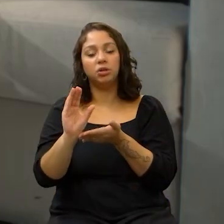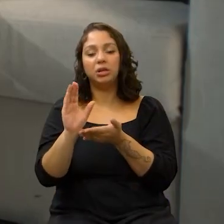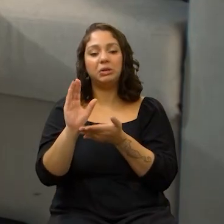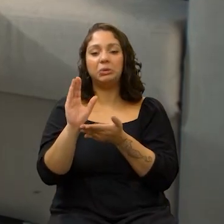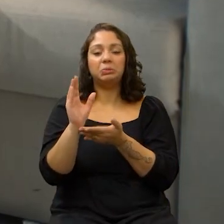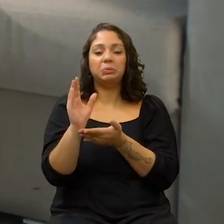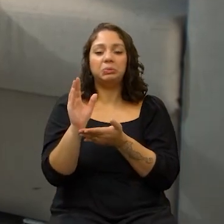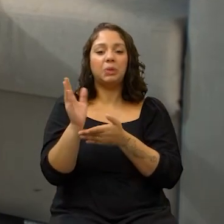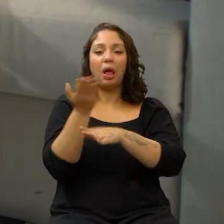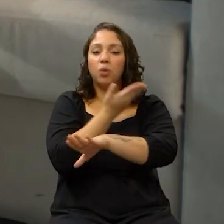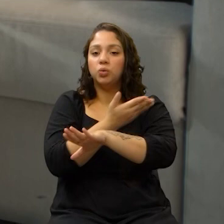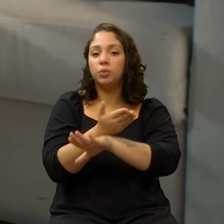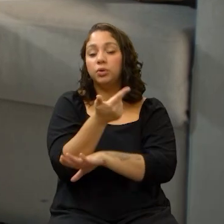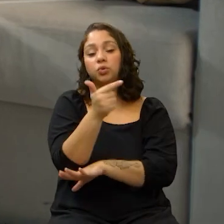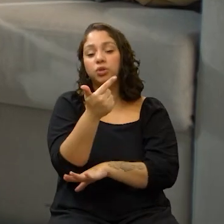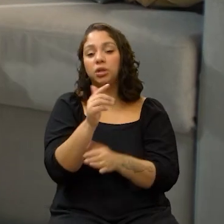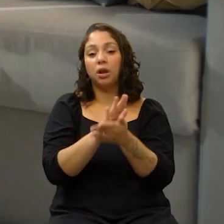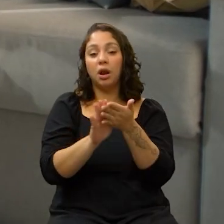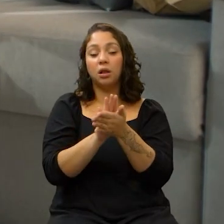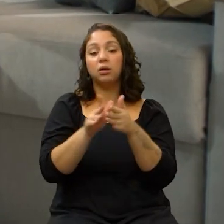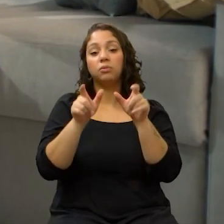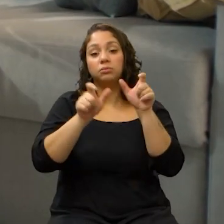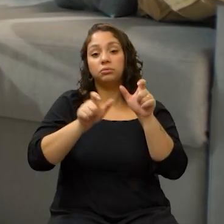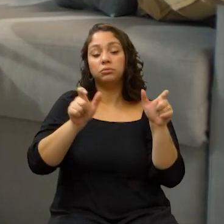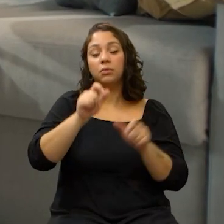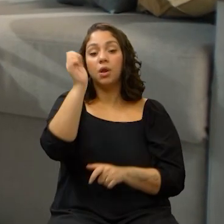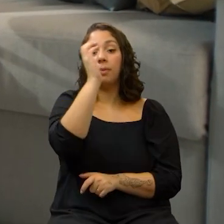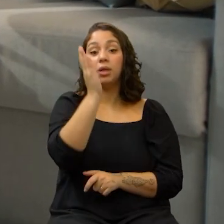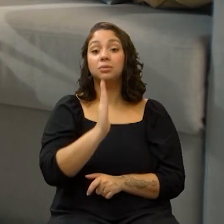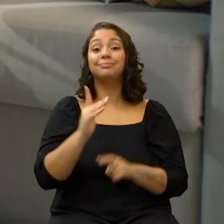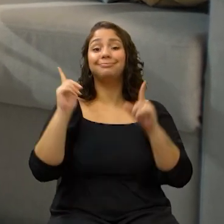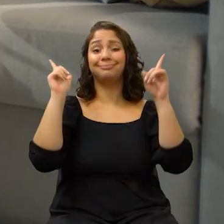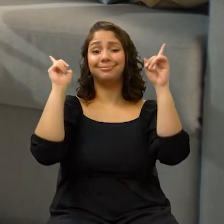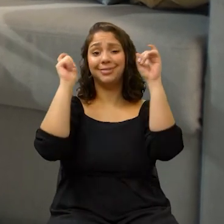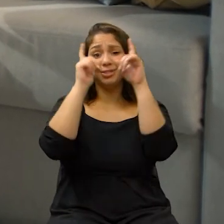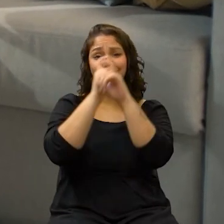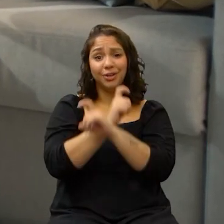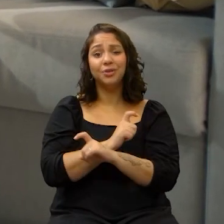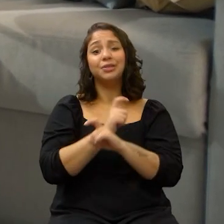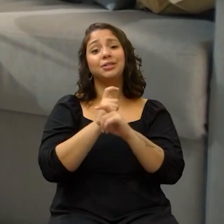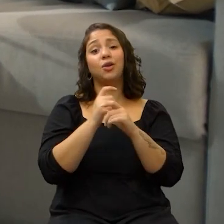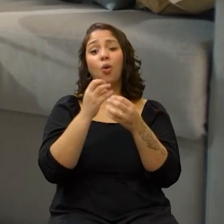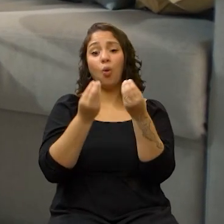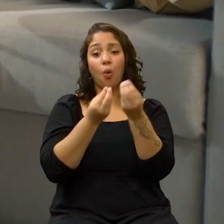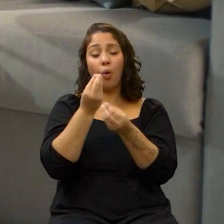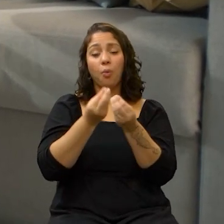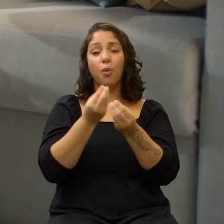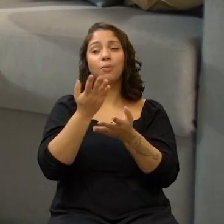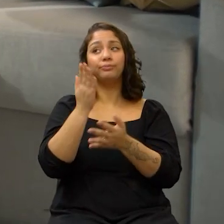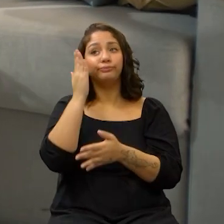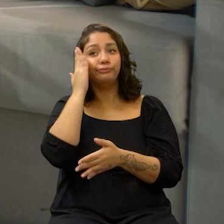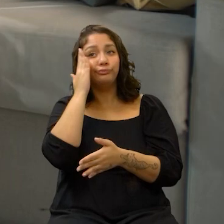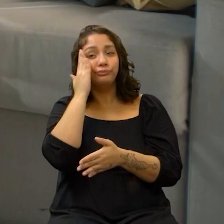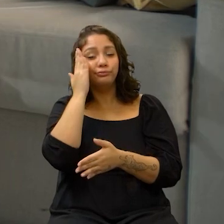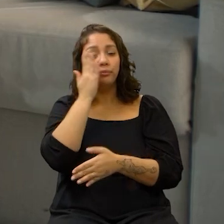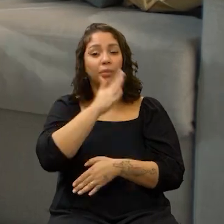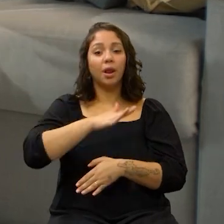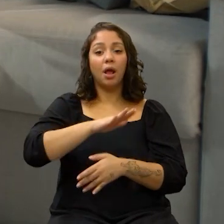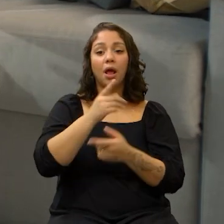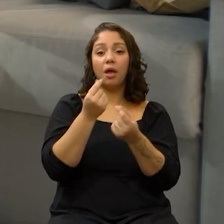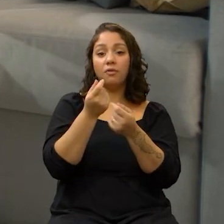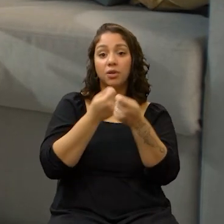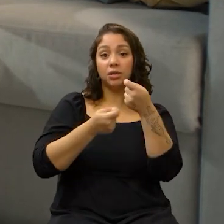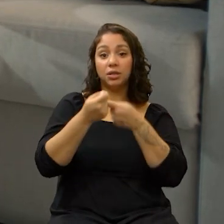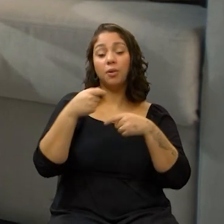E as pessoas têm, no Brasil, essa dificuldade com a educação financeira já por conta da